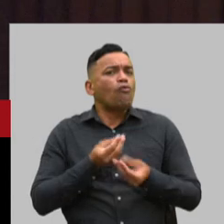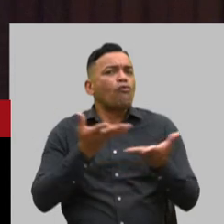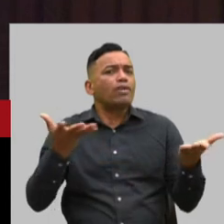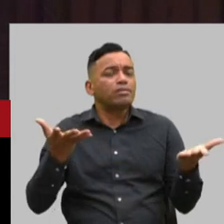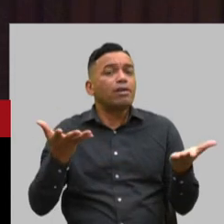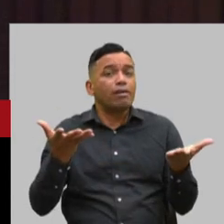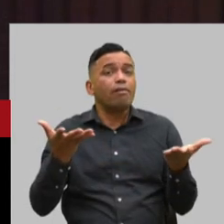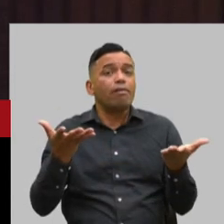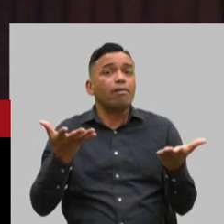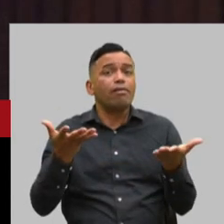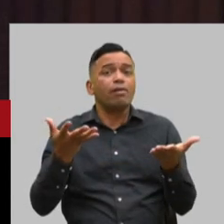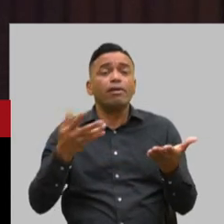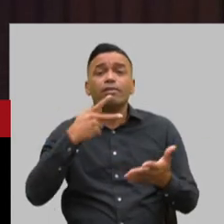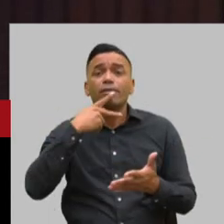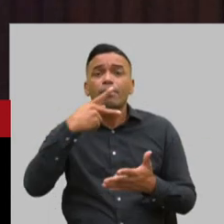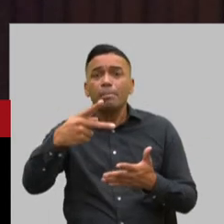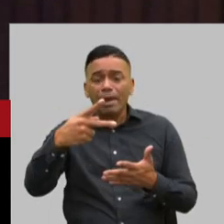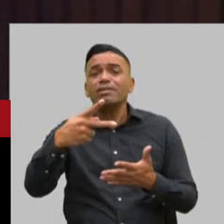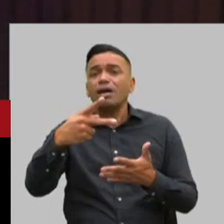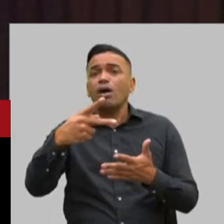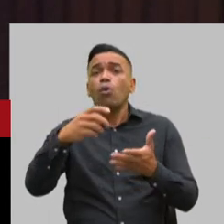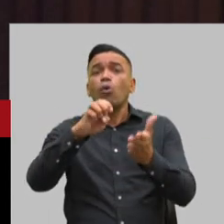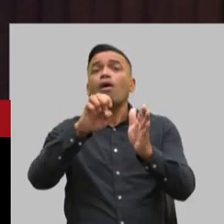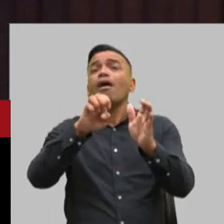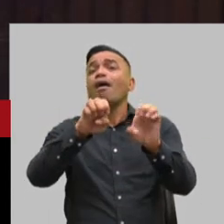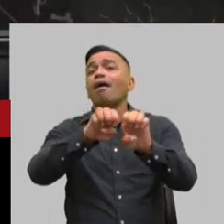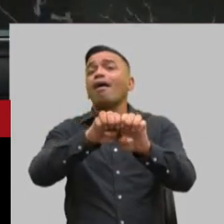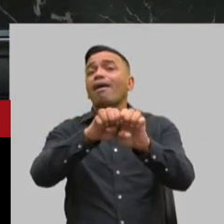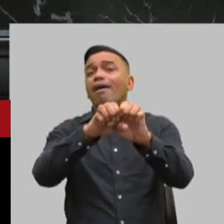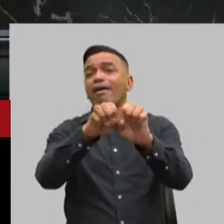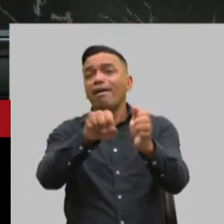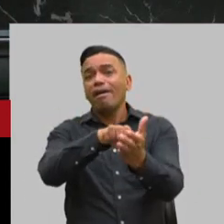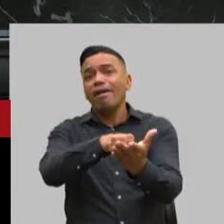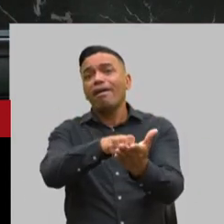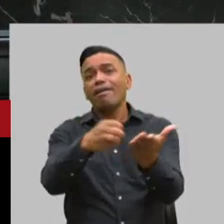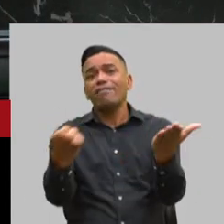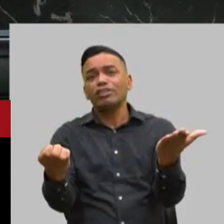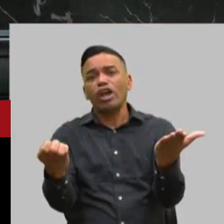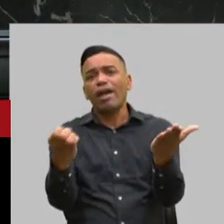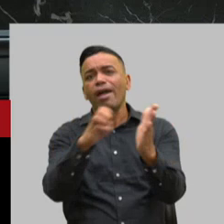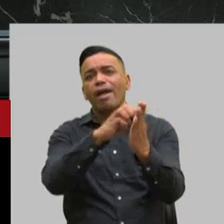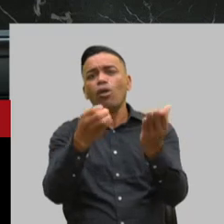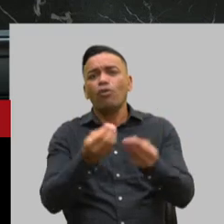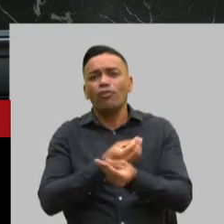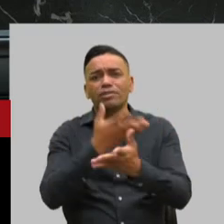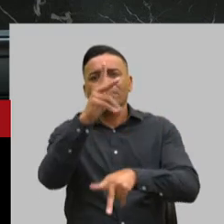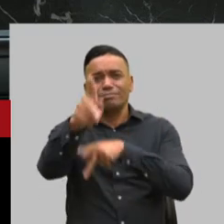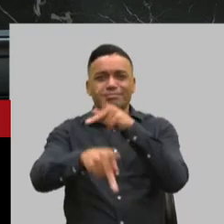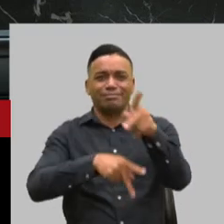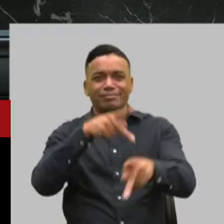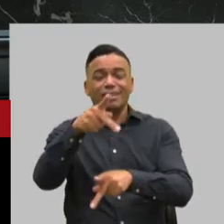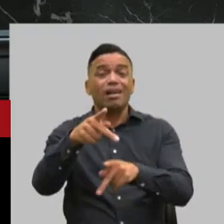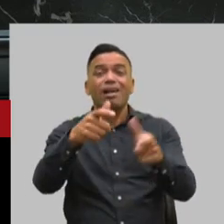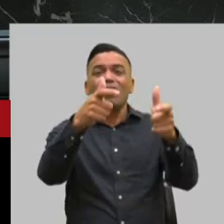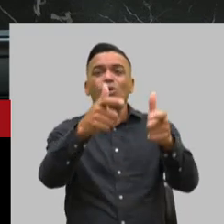a pregação do Evangelho aos pobres, principalmente em regiões populares